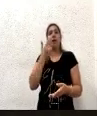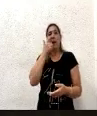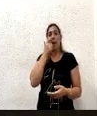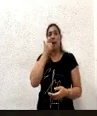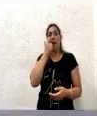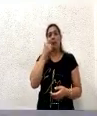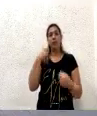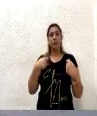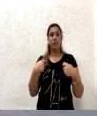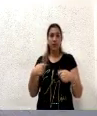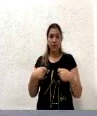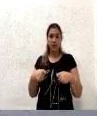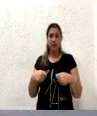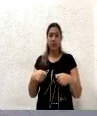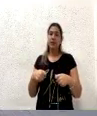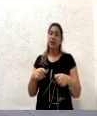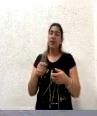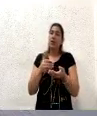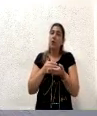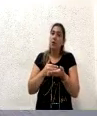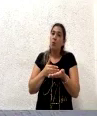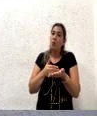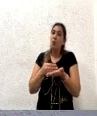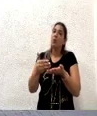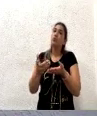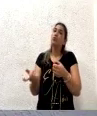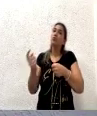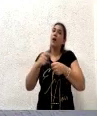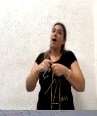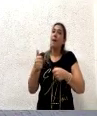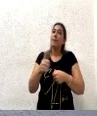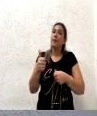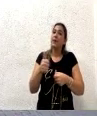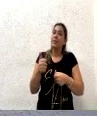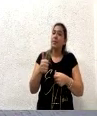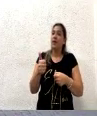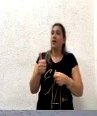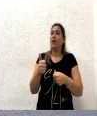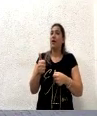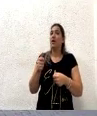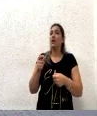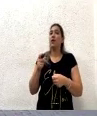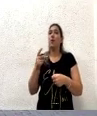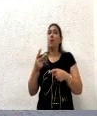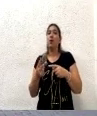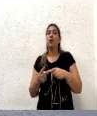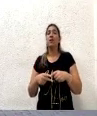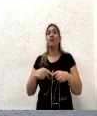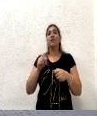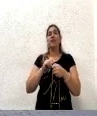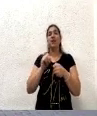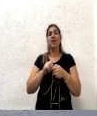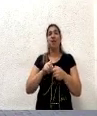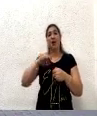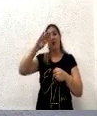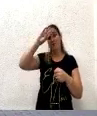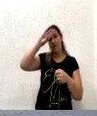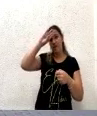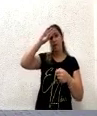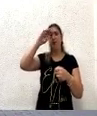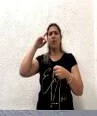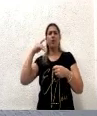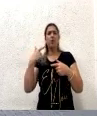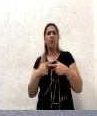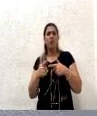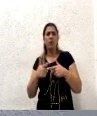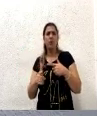não precisa fazer, ter a garantia que a pessoa vá voltar. Porque a grande chance, né, de você fazer uma vacina, ter uma reação, ter uma febre, ficar mais prostradinho, porque vacina